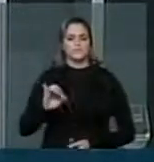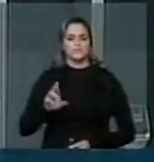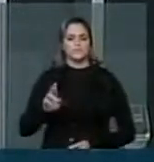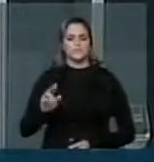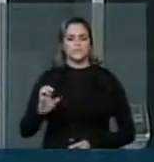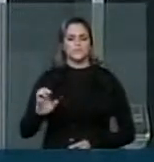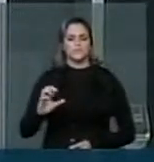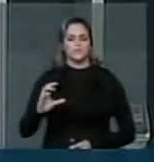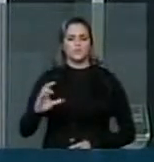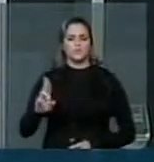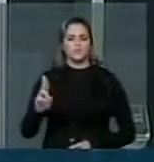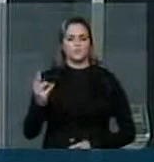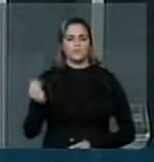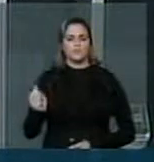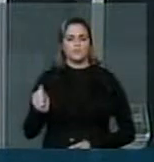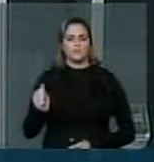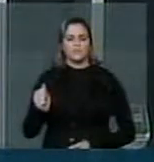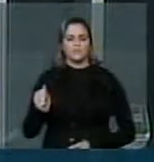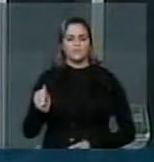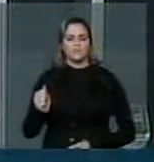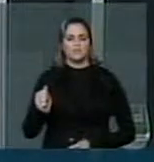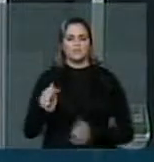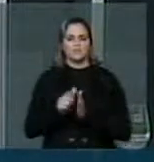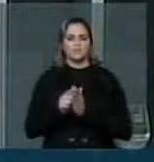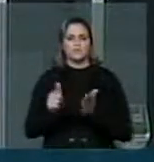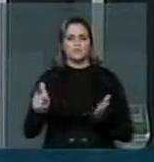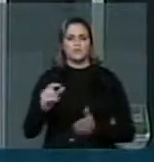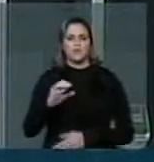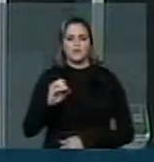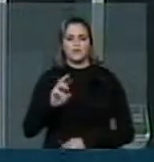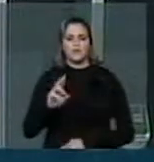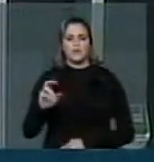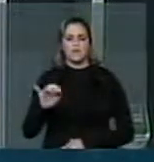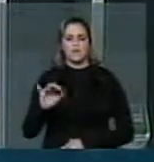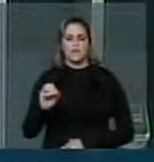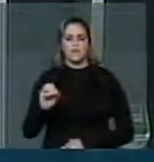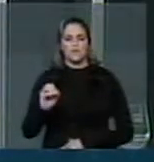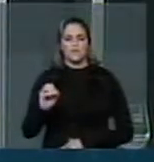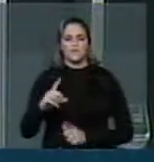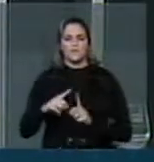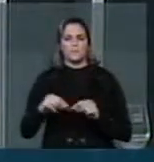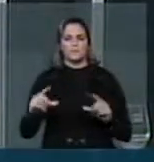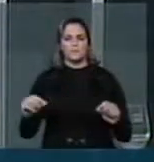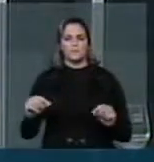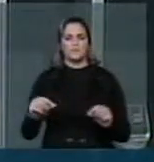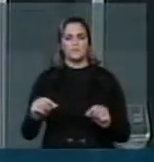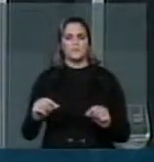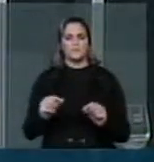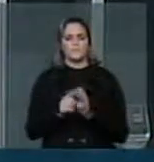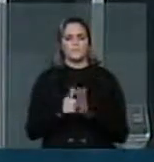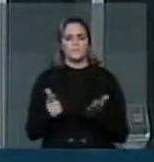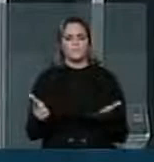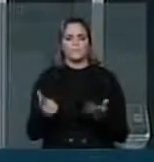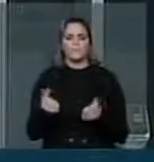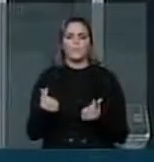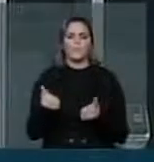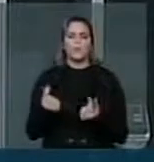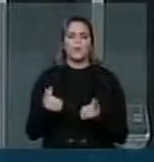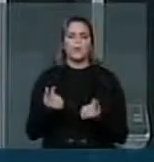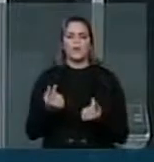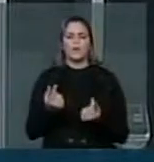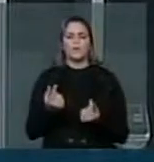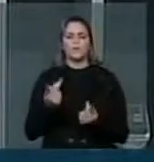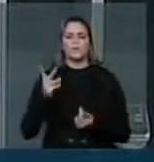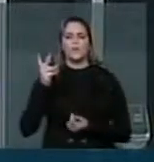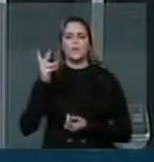fez na coluna de Aricunha, no Correio Brasiliense de hoje. Quanto custa um aborto e quanto